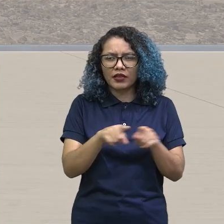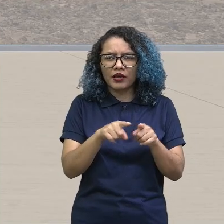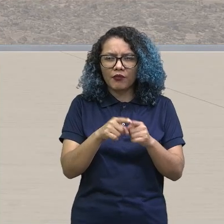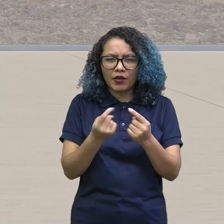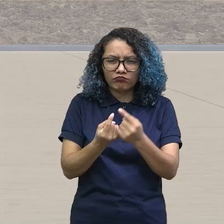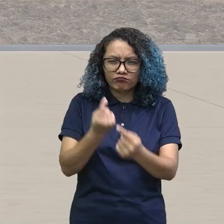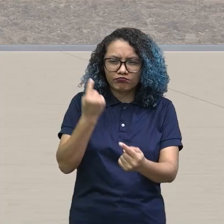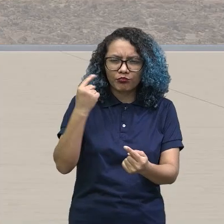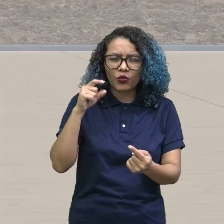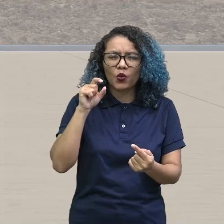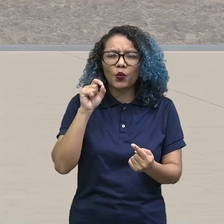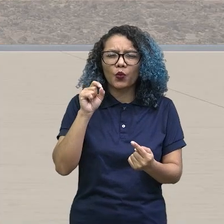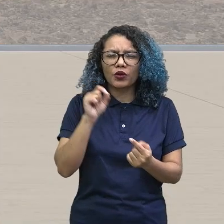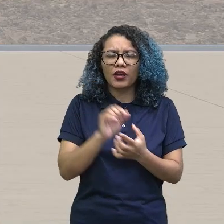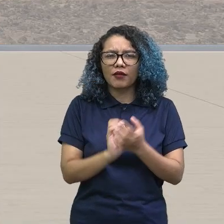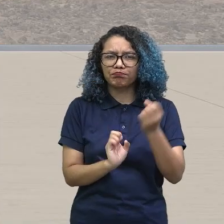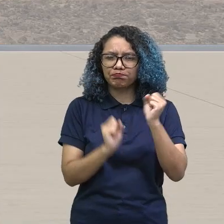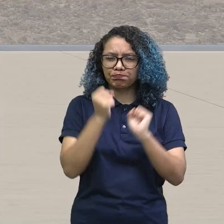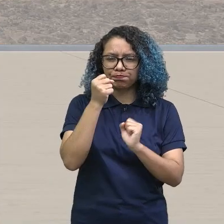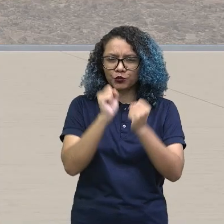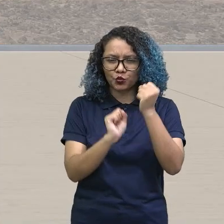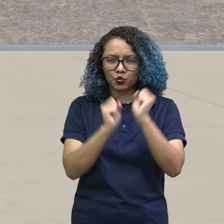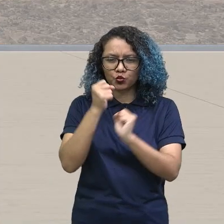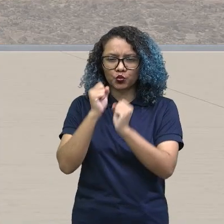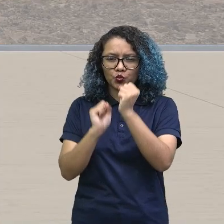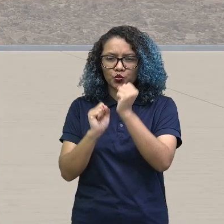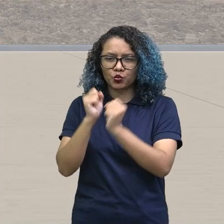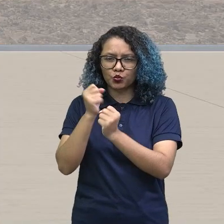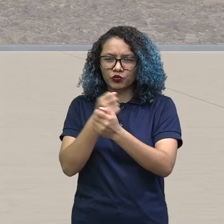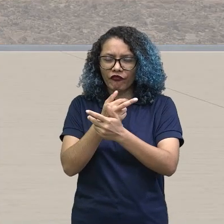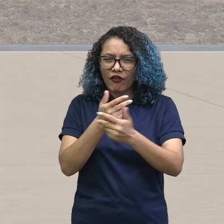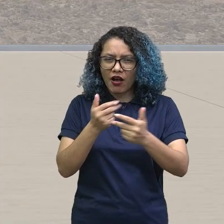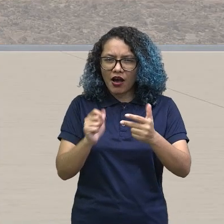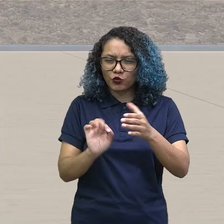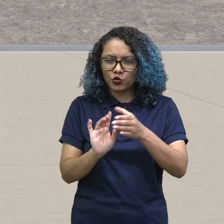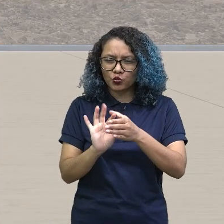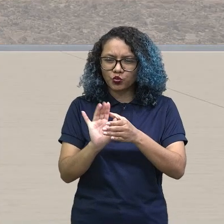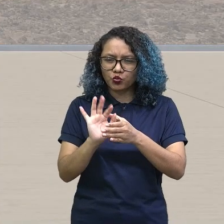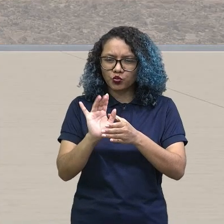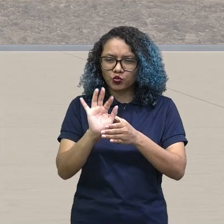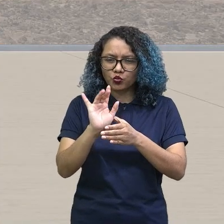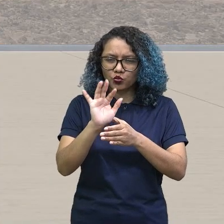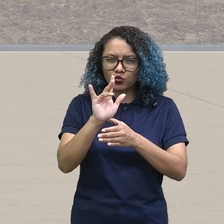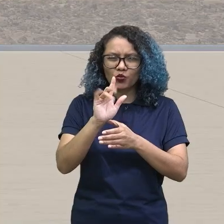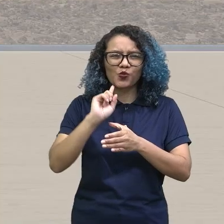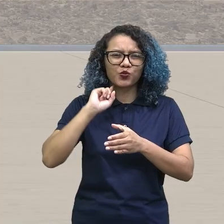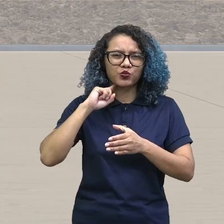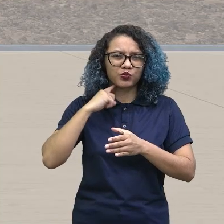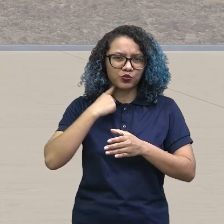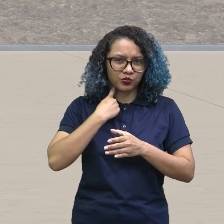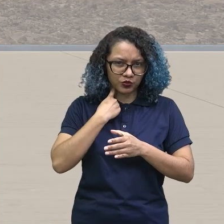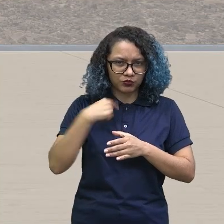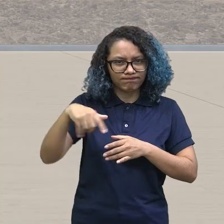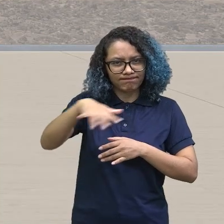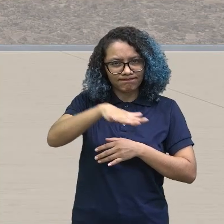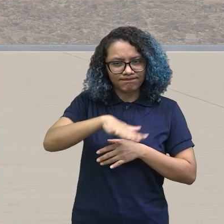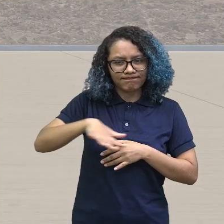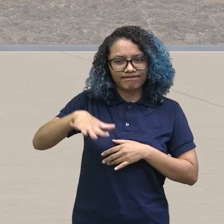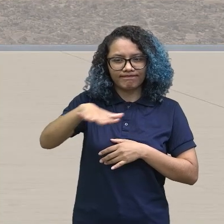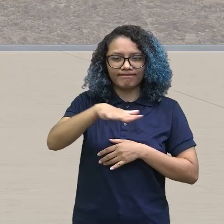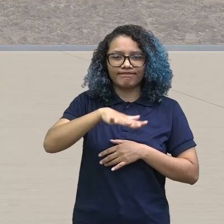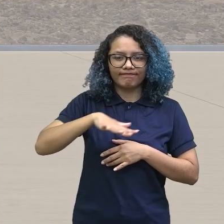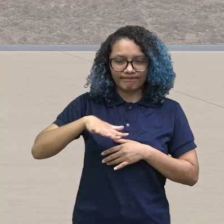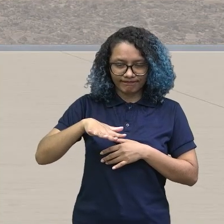ó, várias fábricas que estão liberando ali vários gases poluentes na atmosfera, né? A